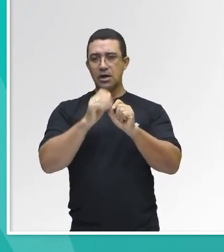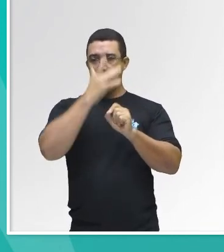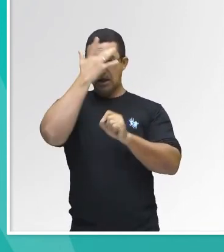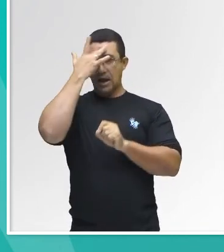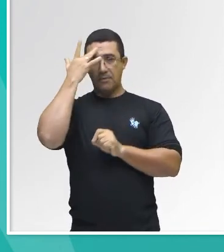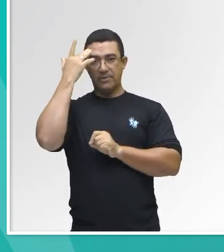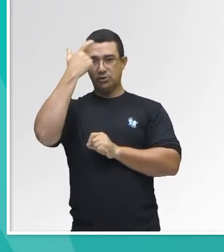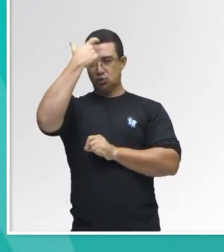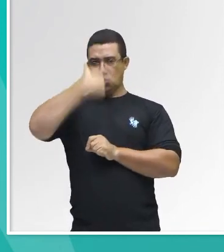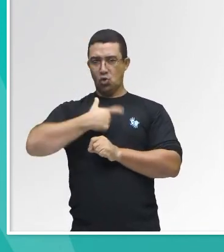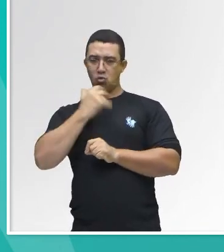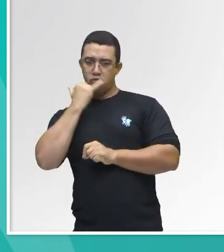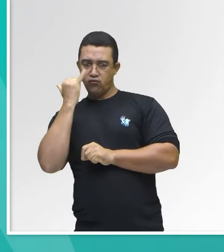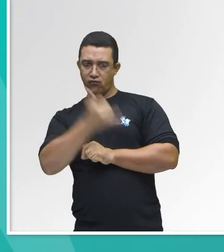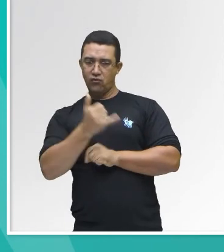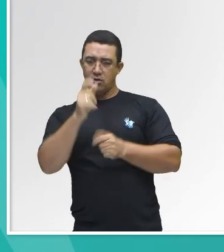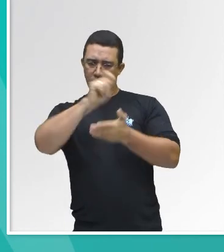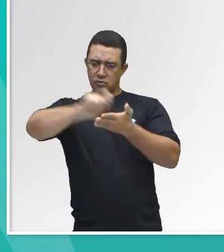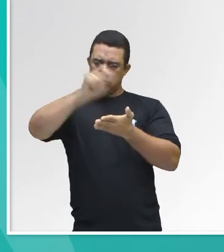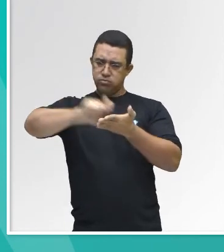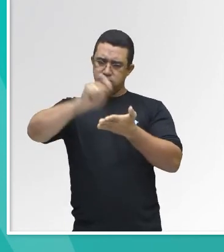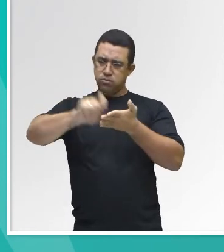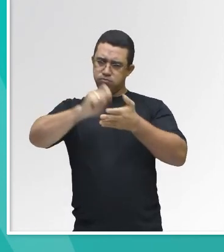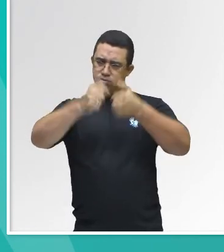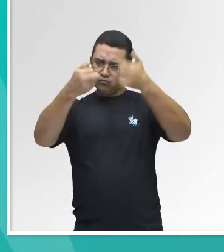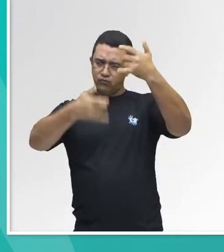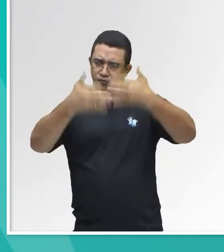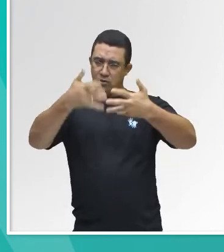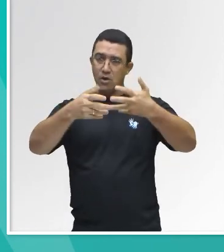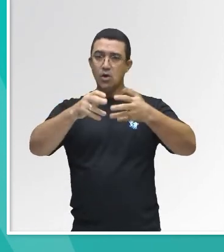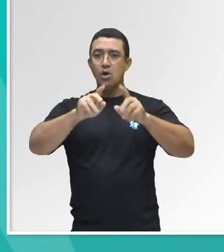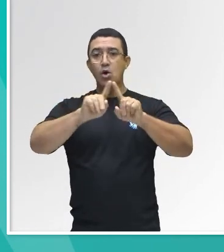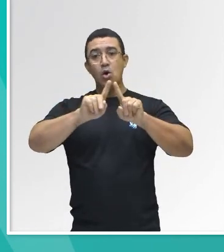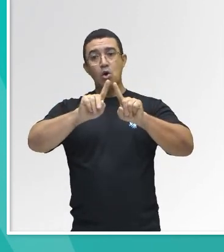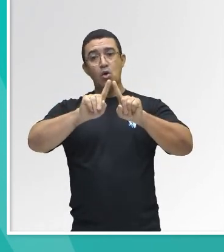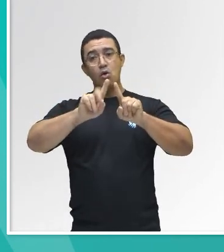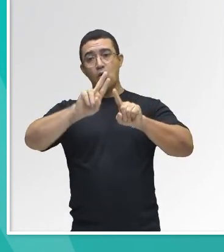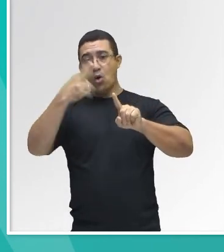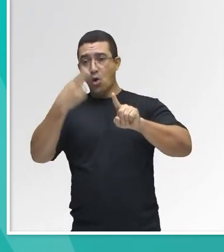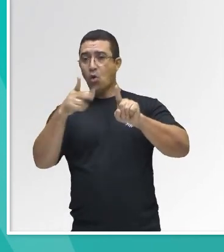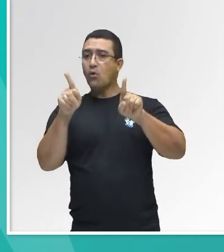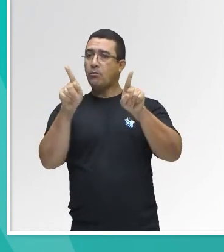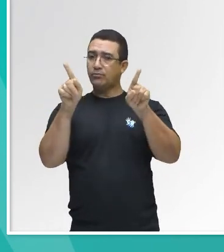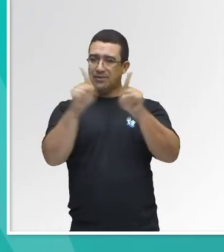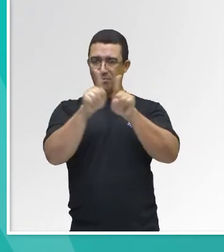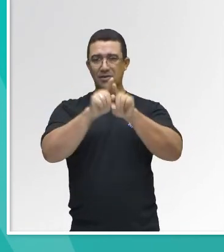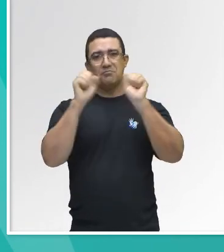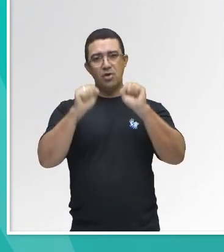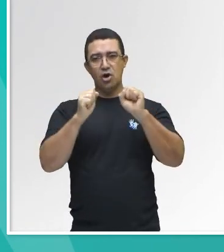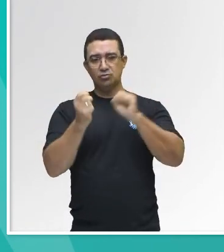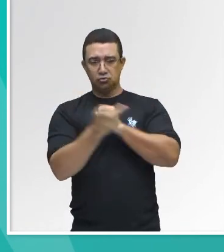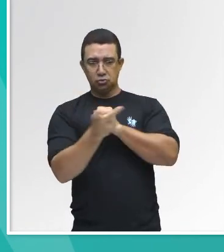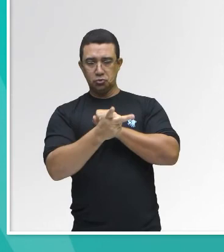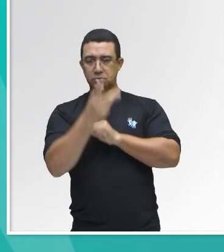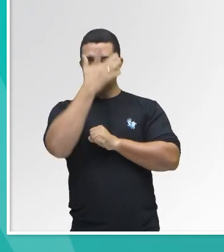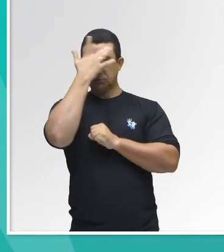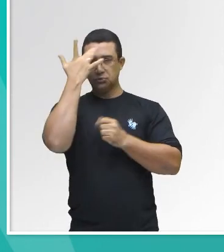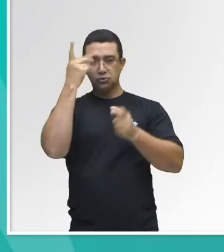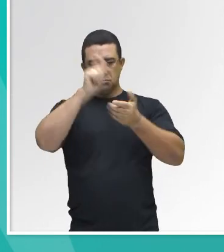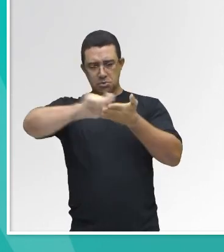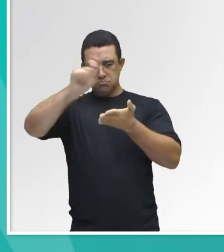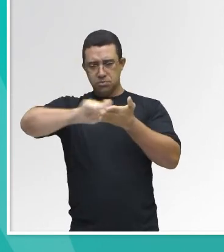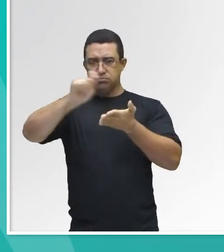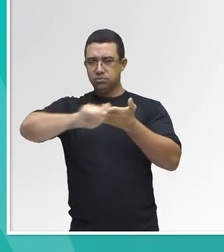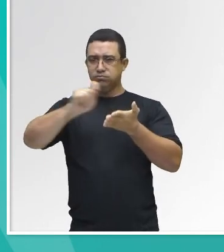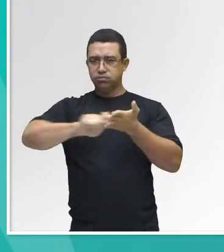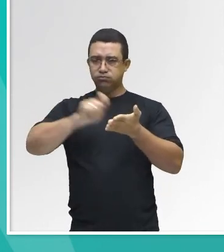expõe ininterruptamente, ou dialogada. Existem réplicas de ambos lados